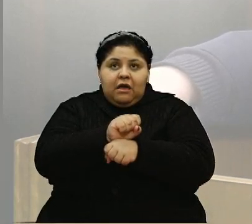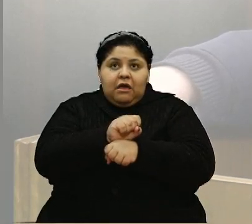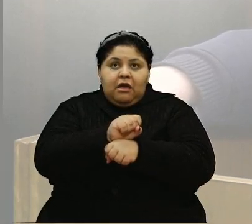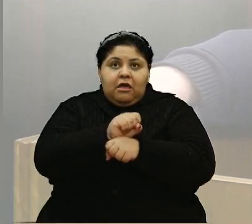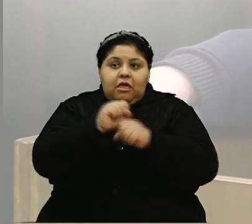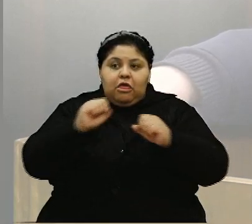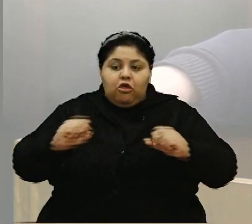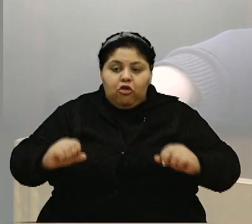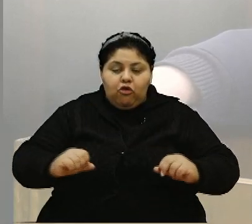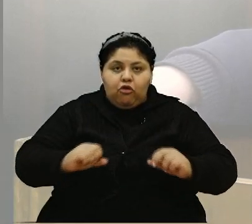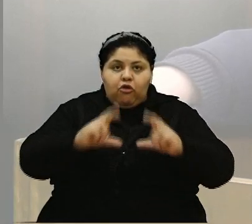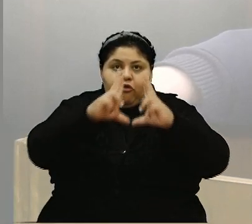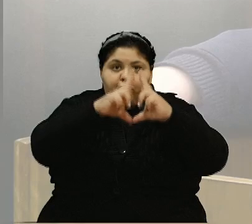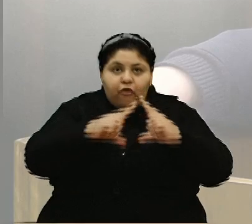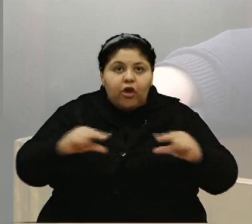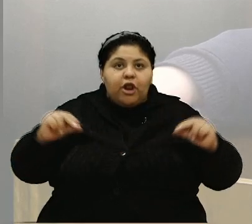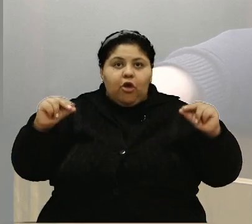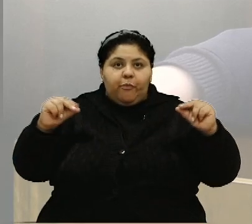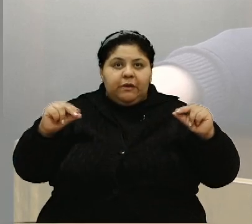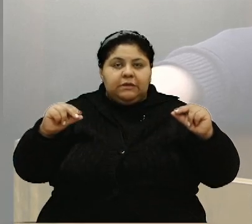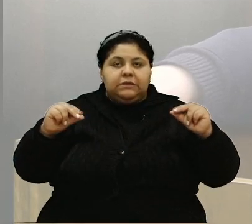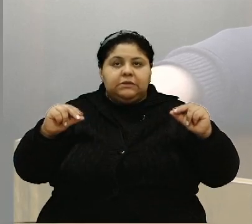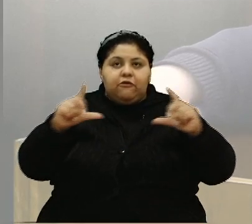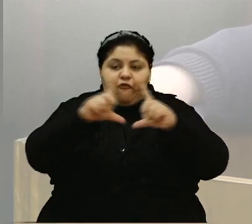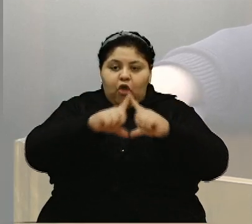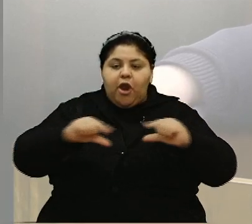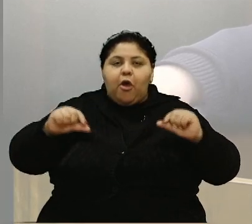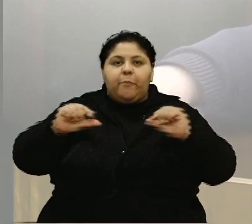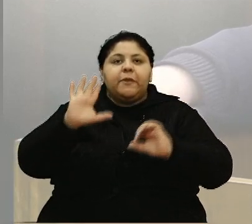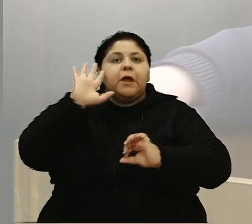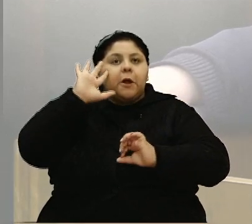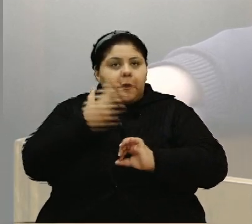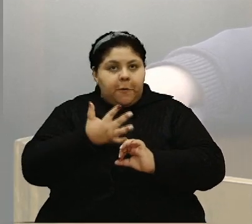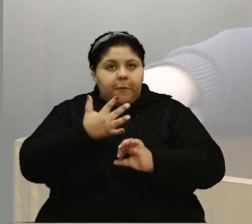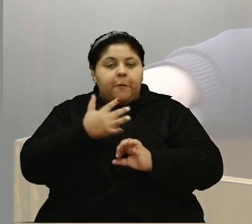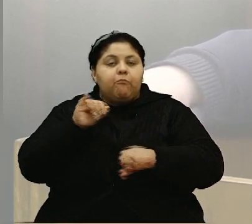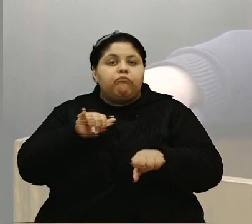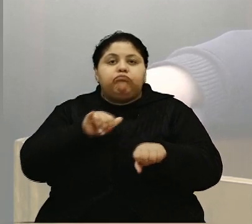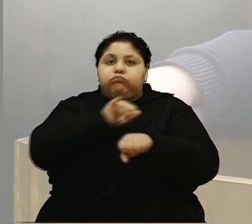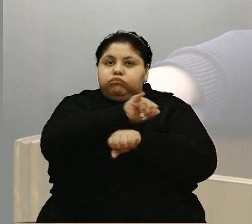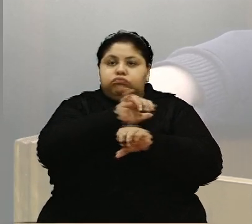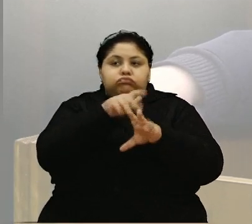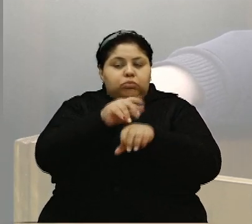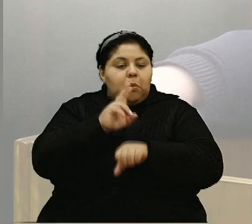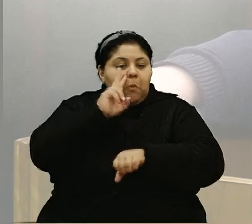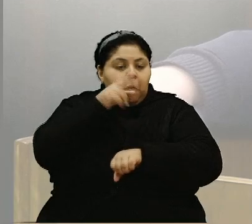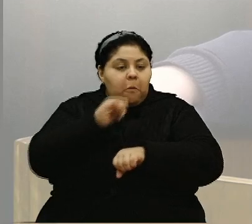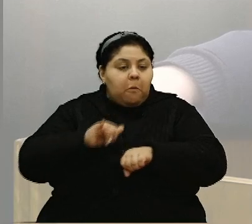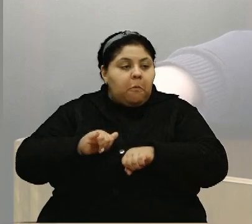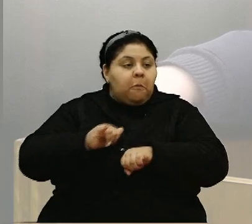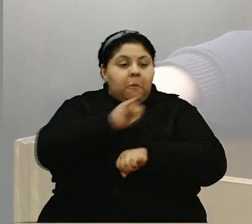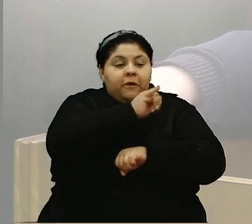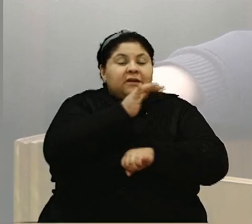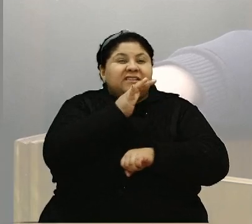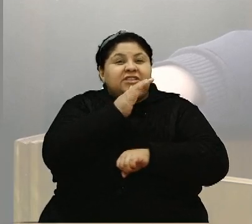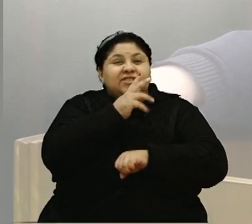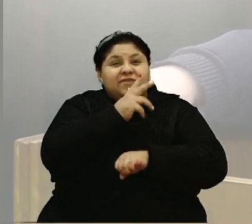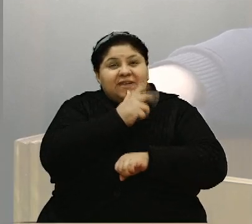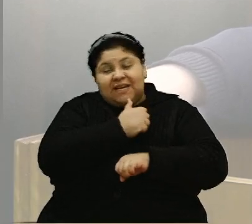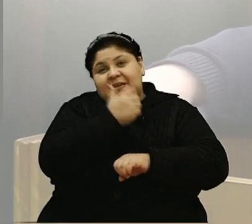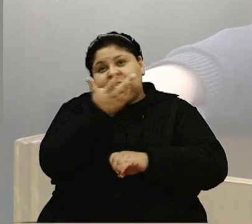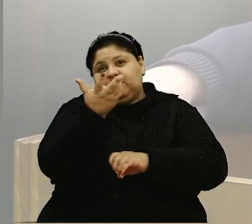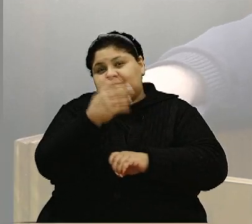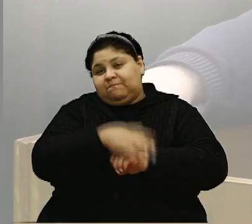ainda. E todos os esforços que estão sendo feitos na questão aeroportuária, eles estão muito lentos. Está